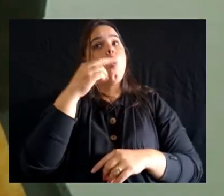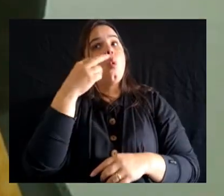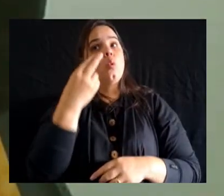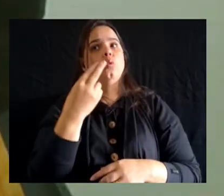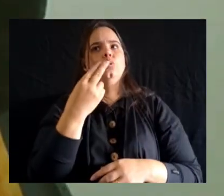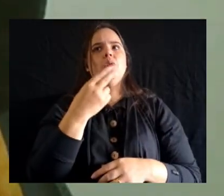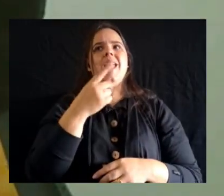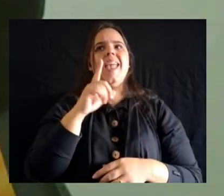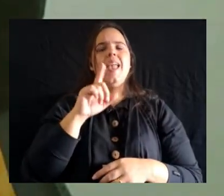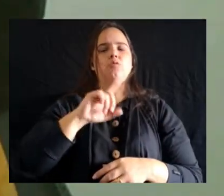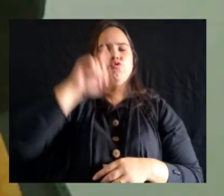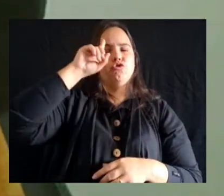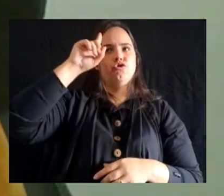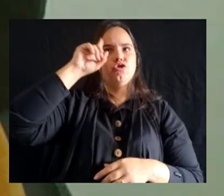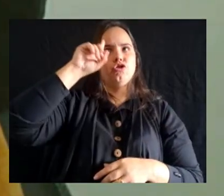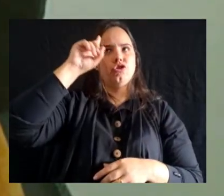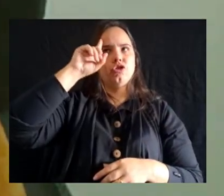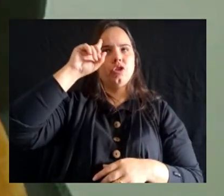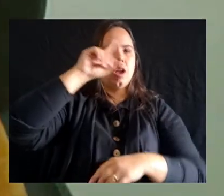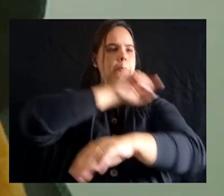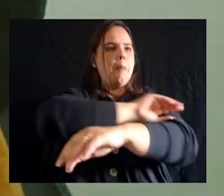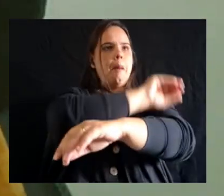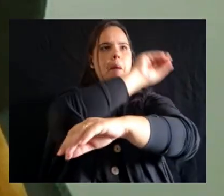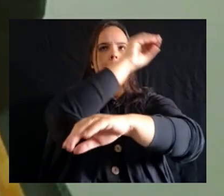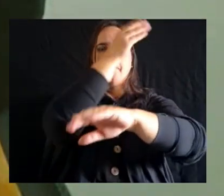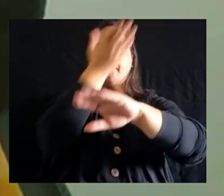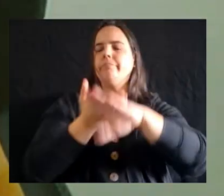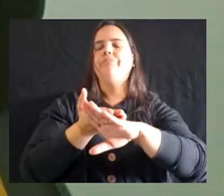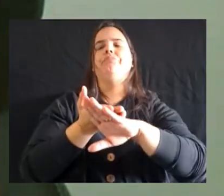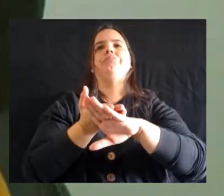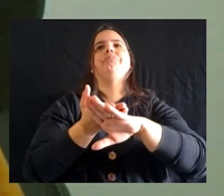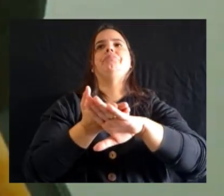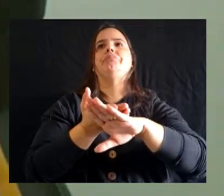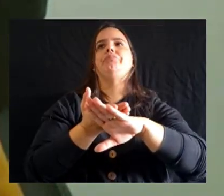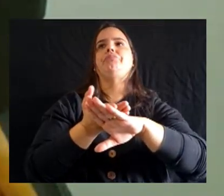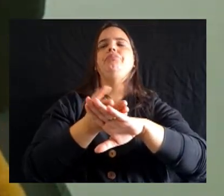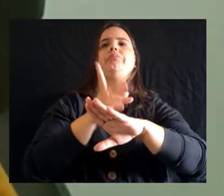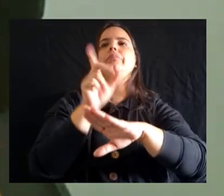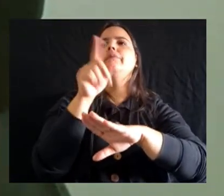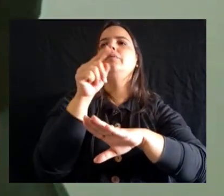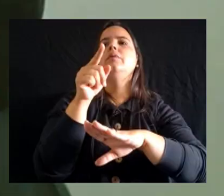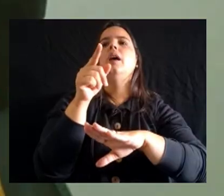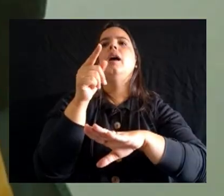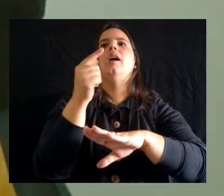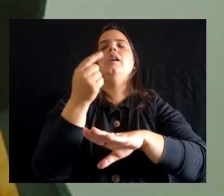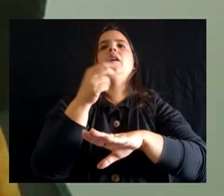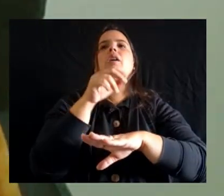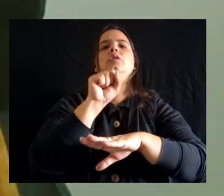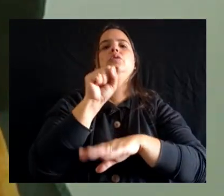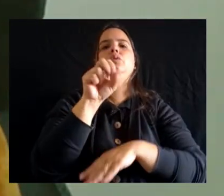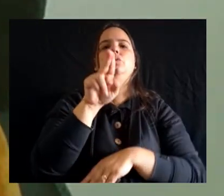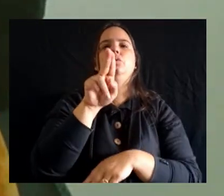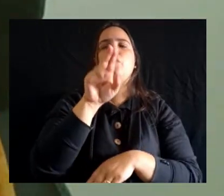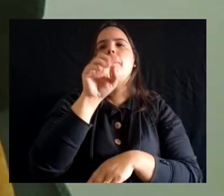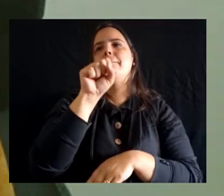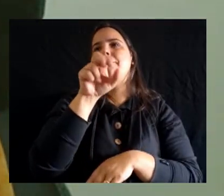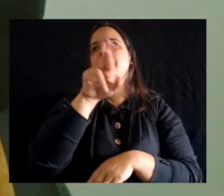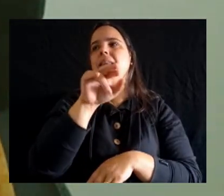todo como forma de suprir algo que o meu emocional está pedindo?